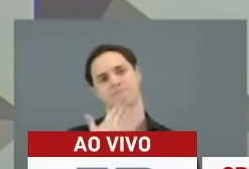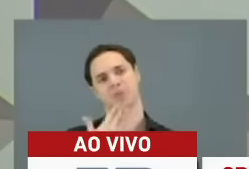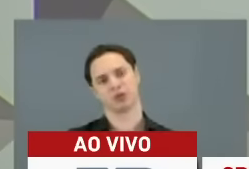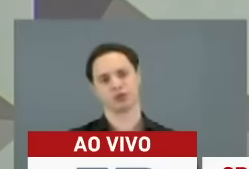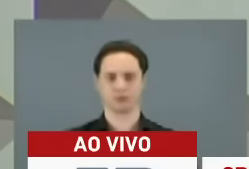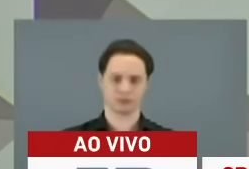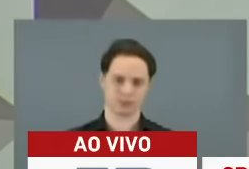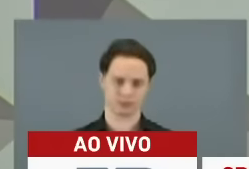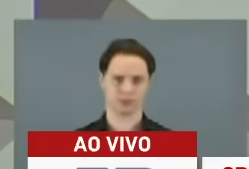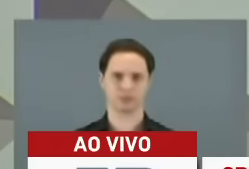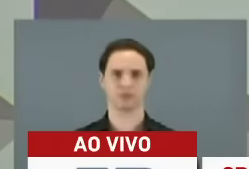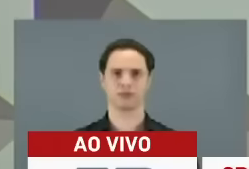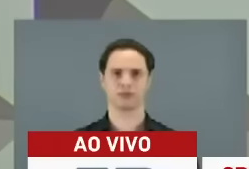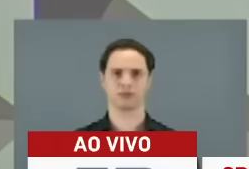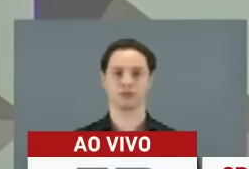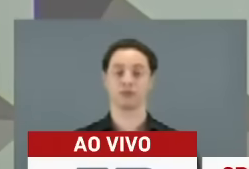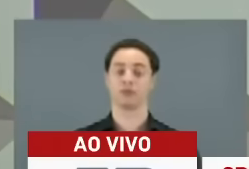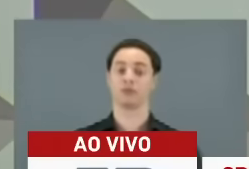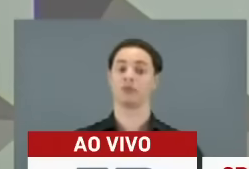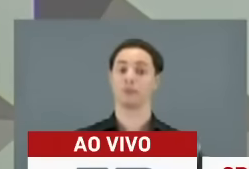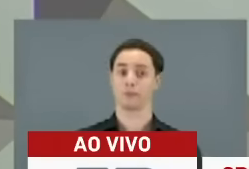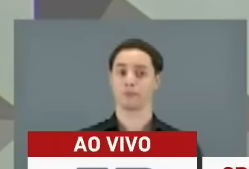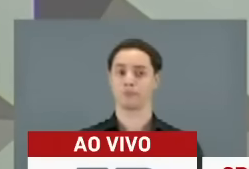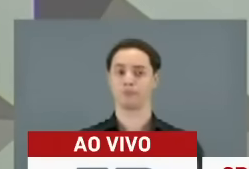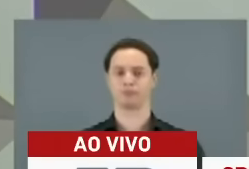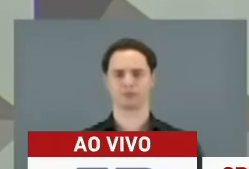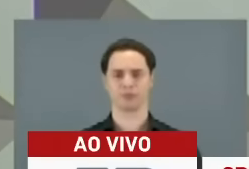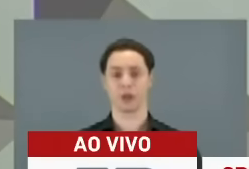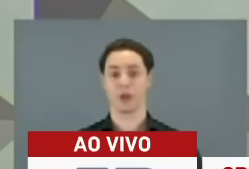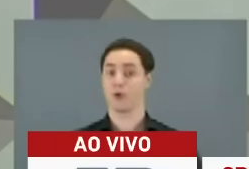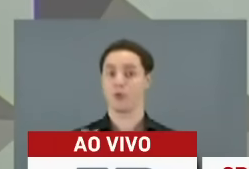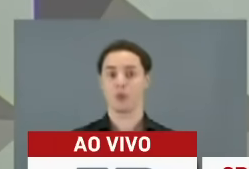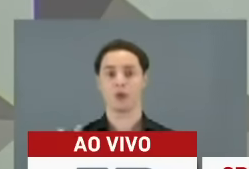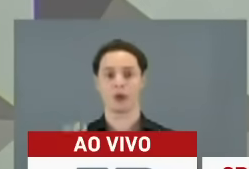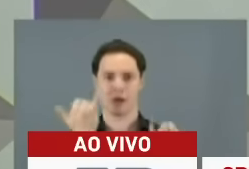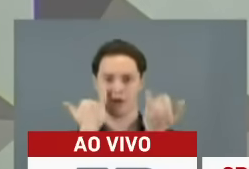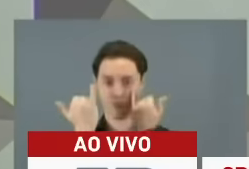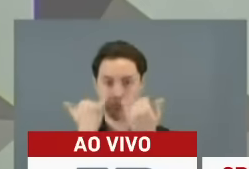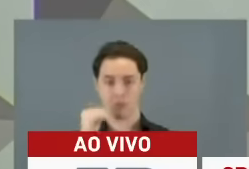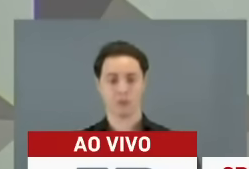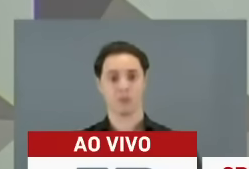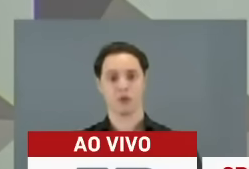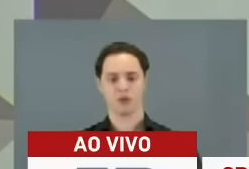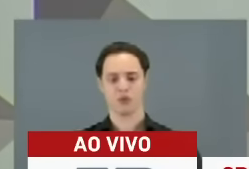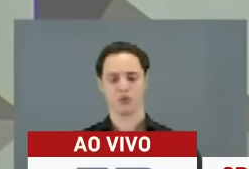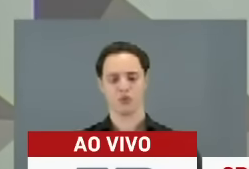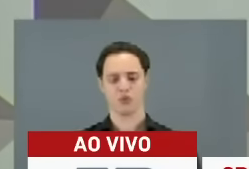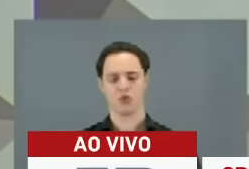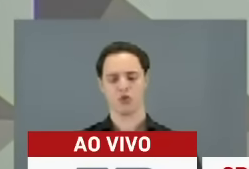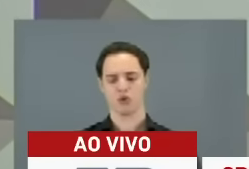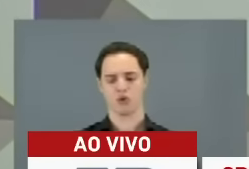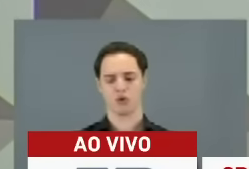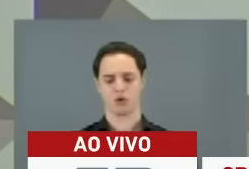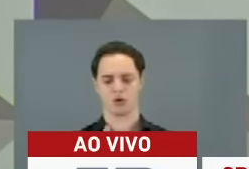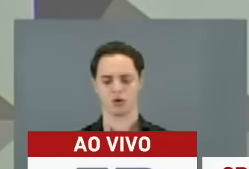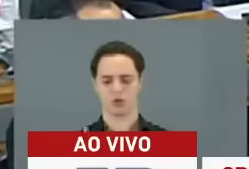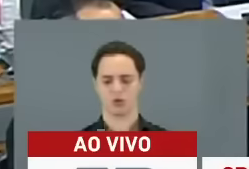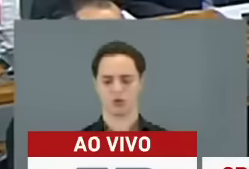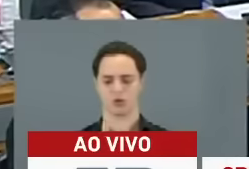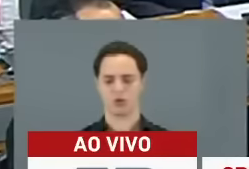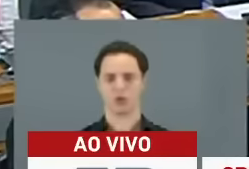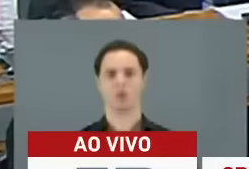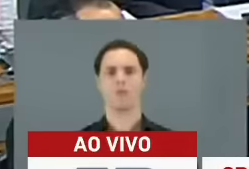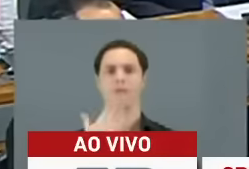alvos de requerimento da CPMI. Assim, eu quero informar ao colegiado que estou determinando